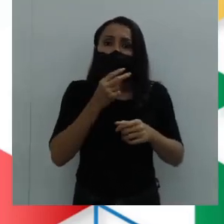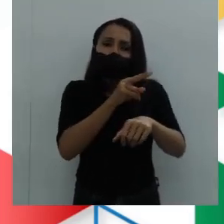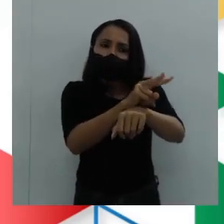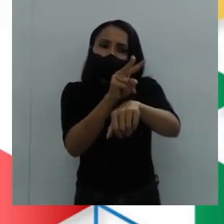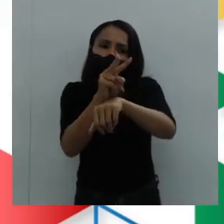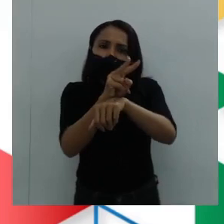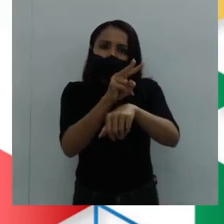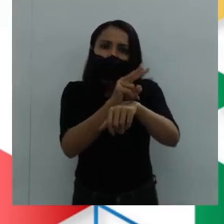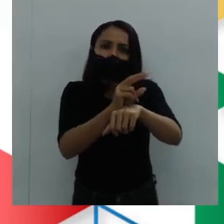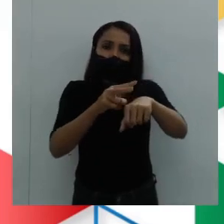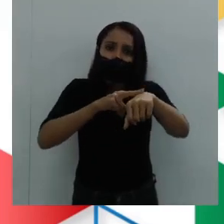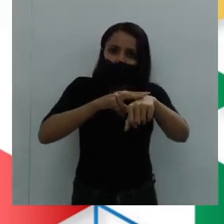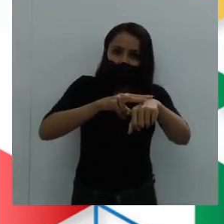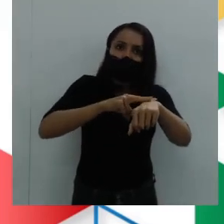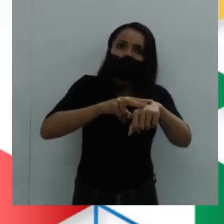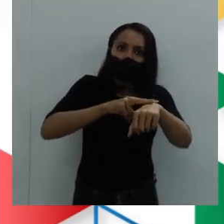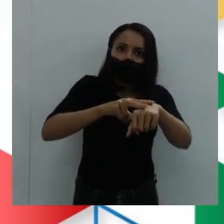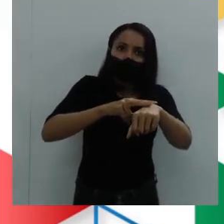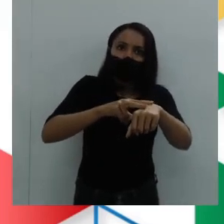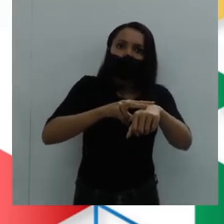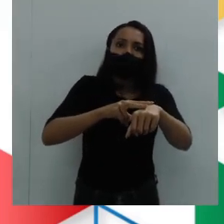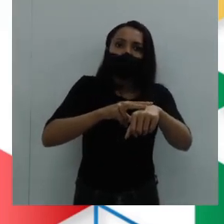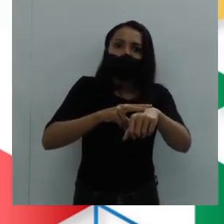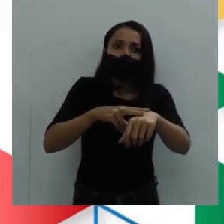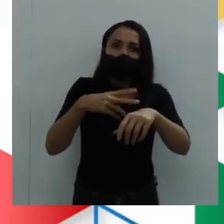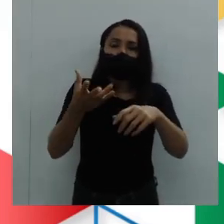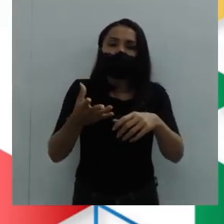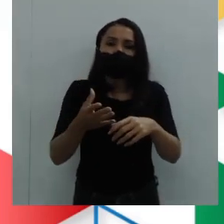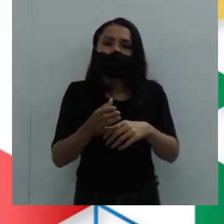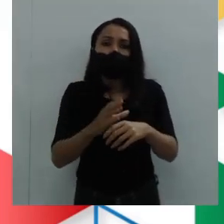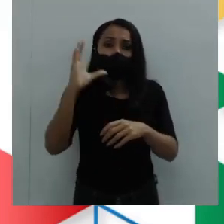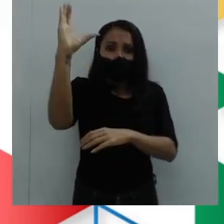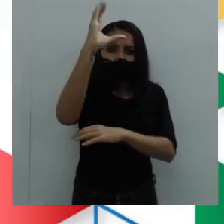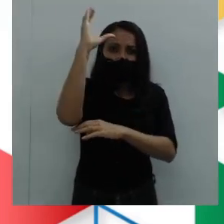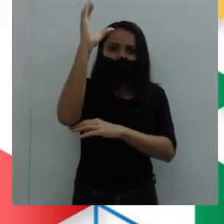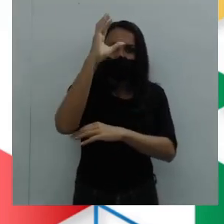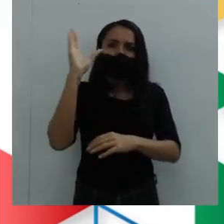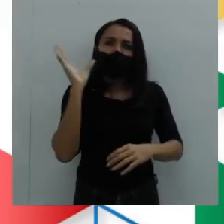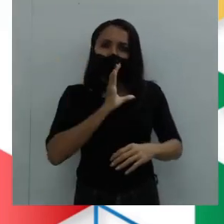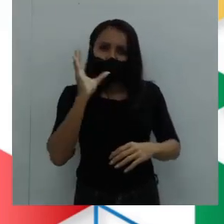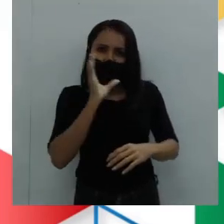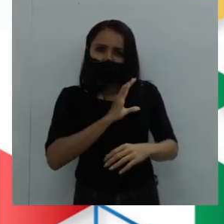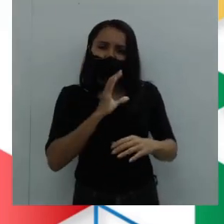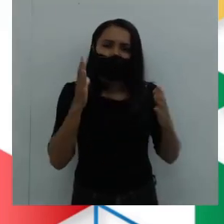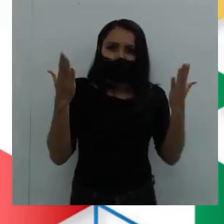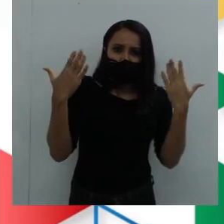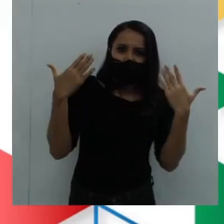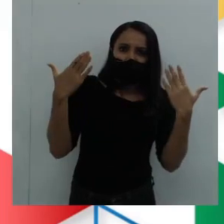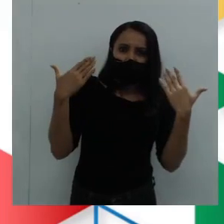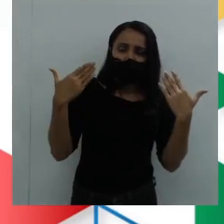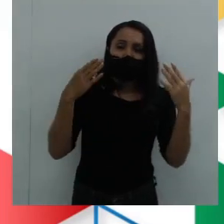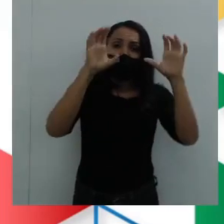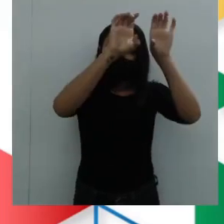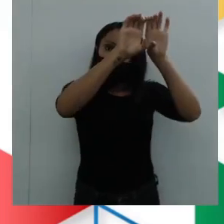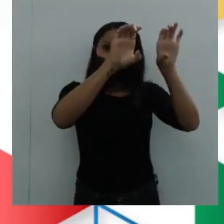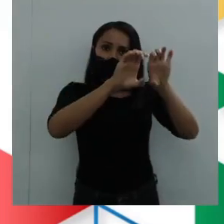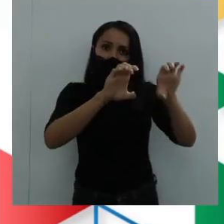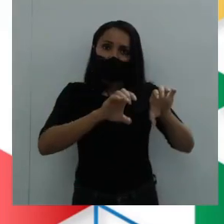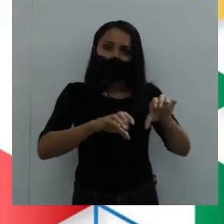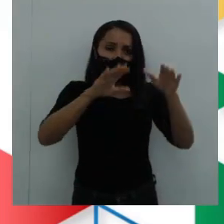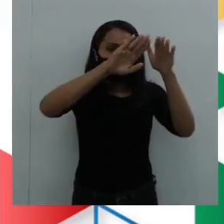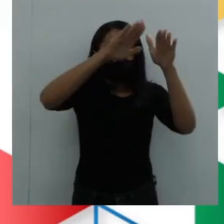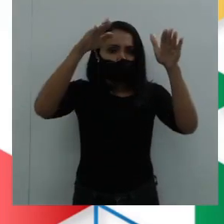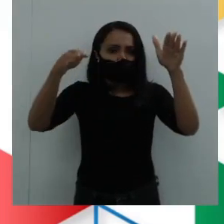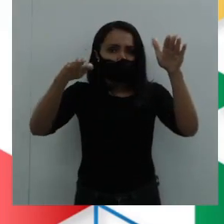plantas ornamentais. Então, quando o clima está mais quente, essa estrutura aí da estufa permite que os